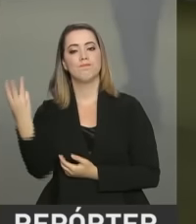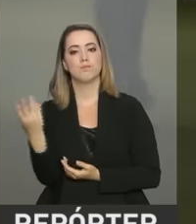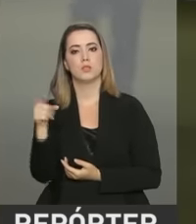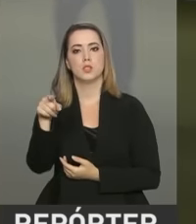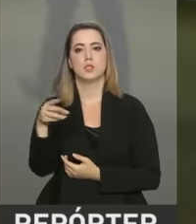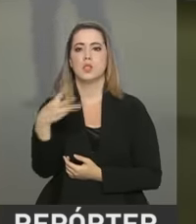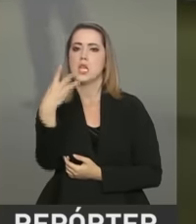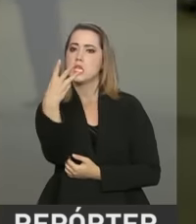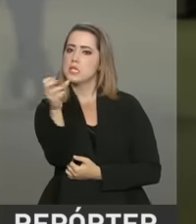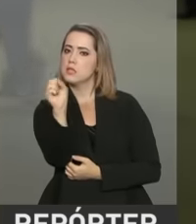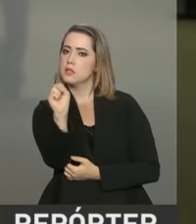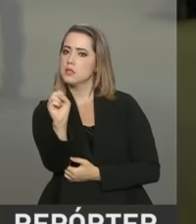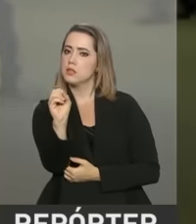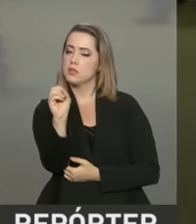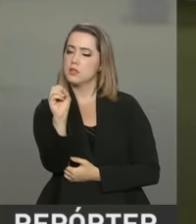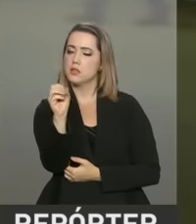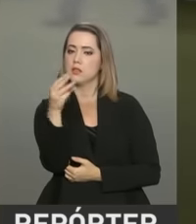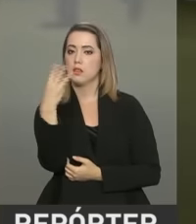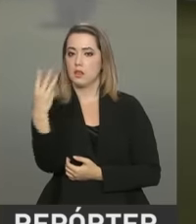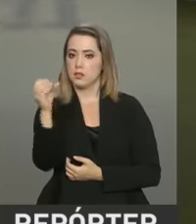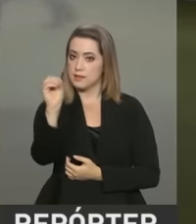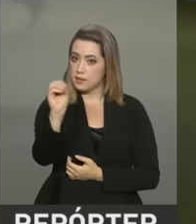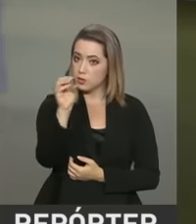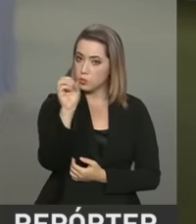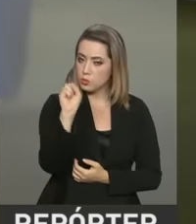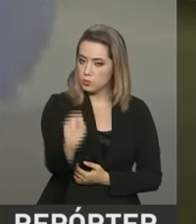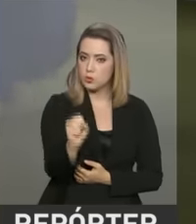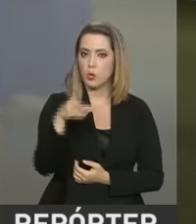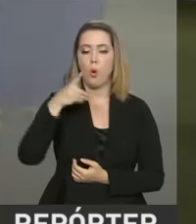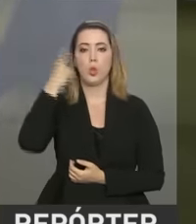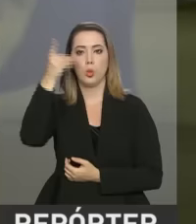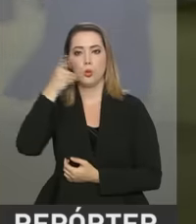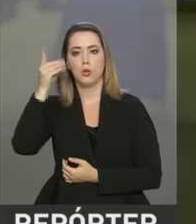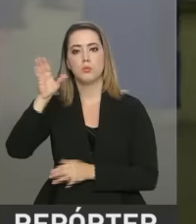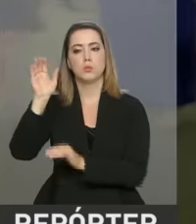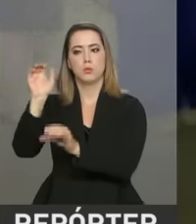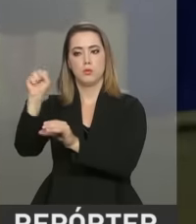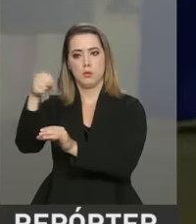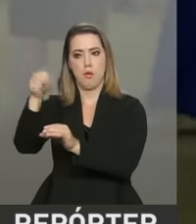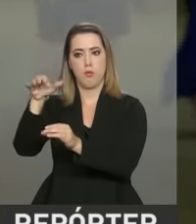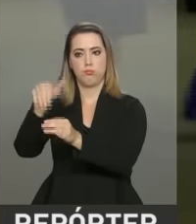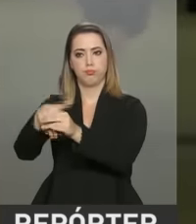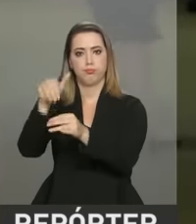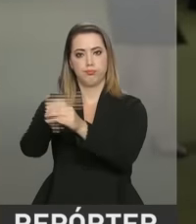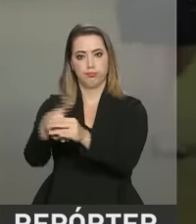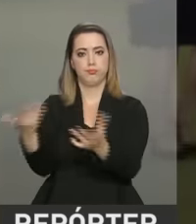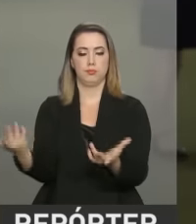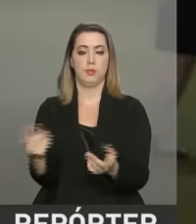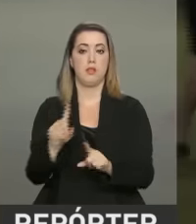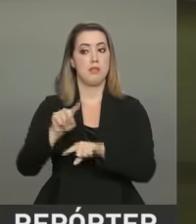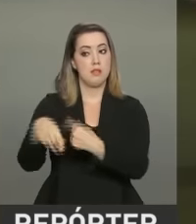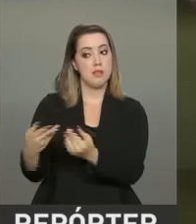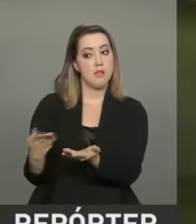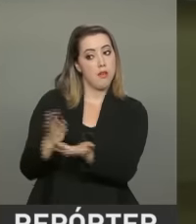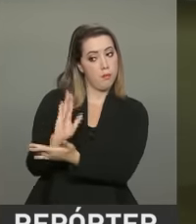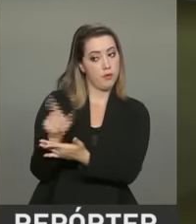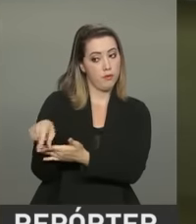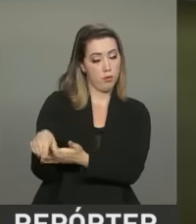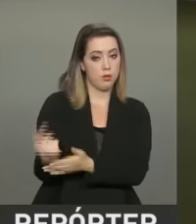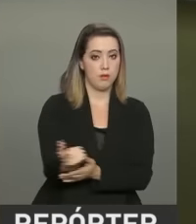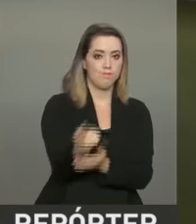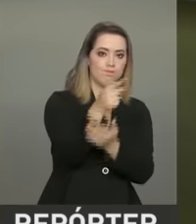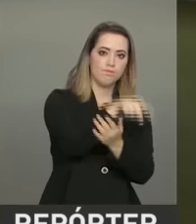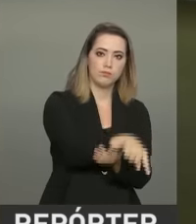seja, 308 deputados a favor. Caso isso ocorra, ela segue para o Senado. Lá ela passa pela Comissão